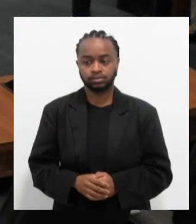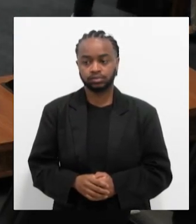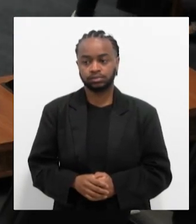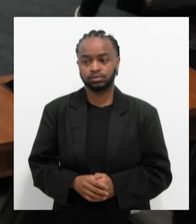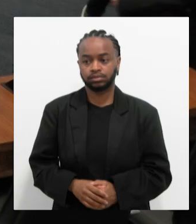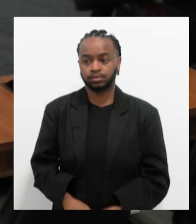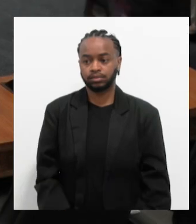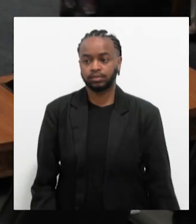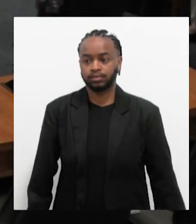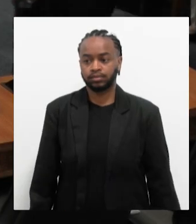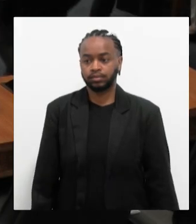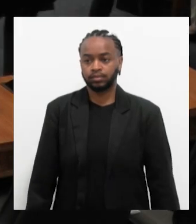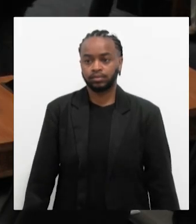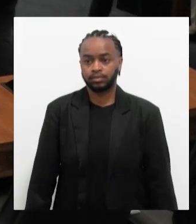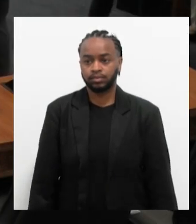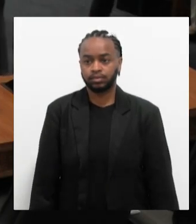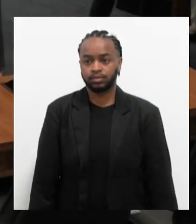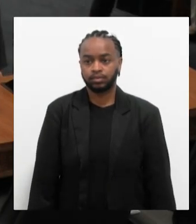Deputado Guilherme de Laroli também.